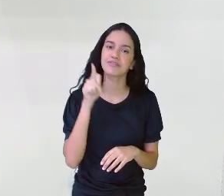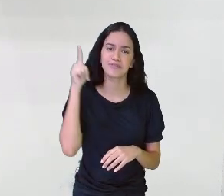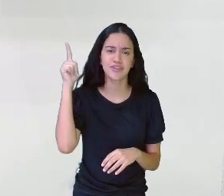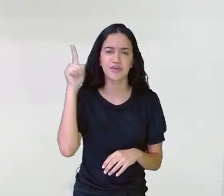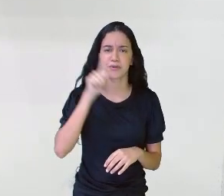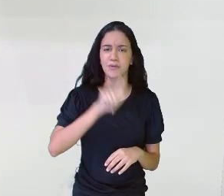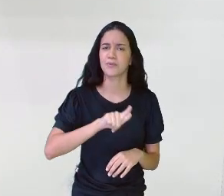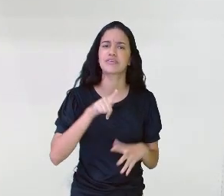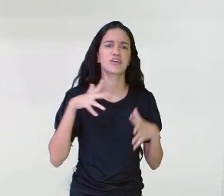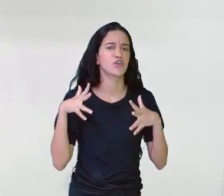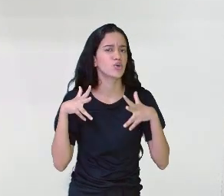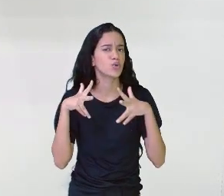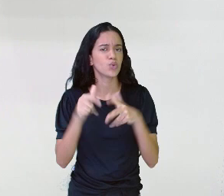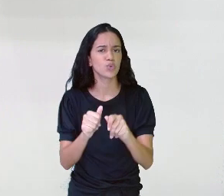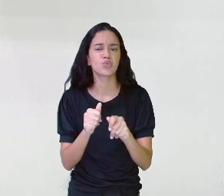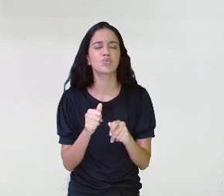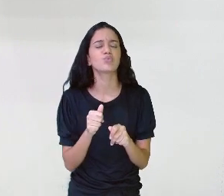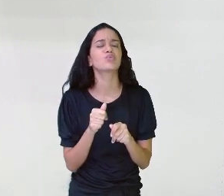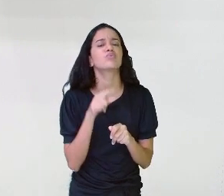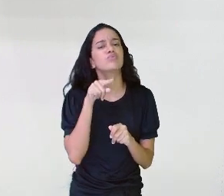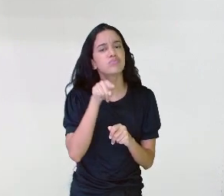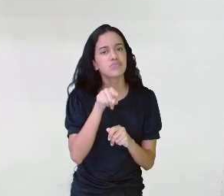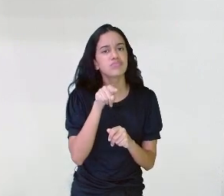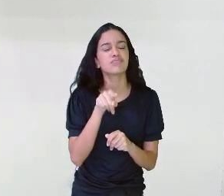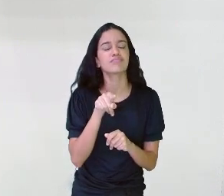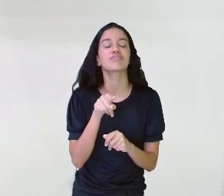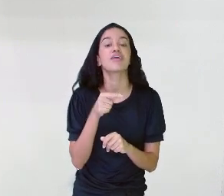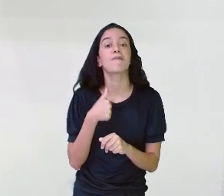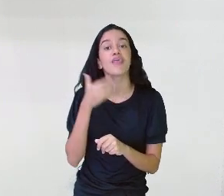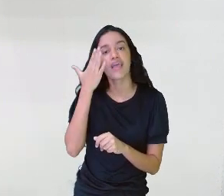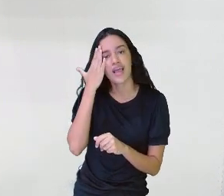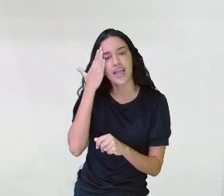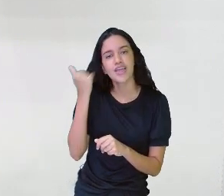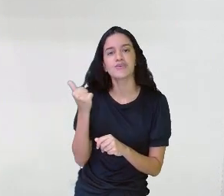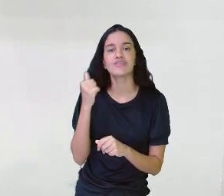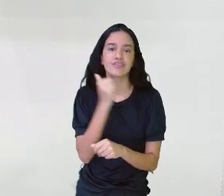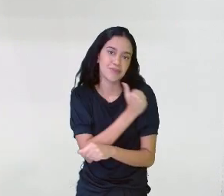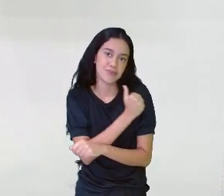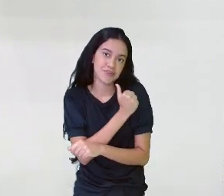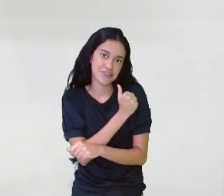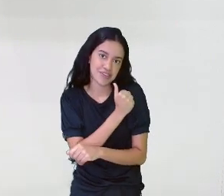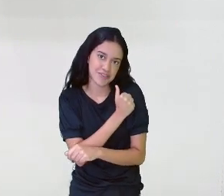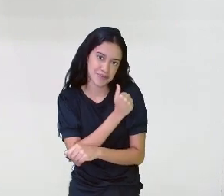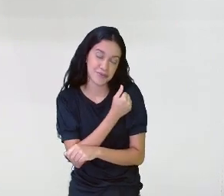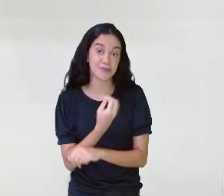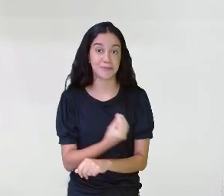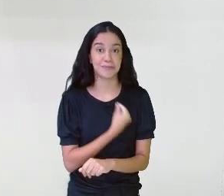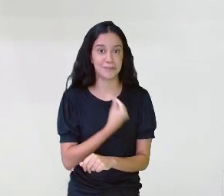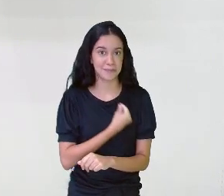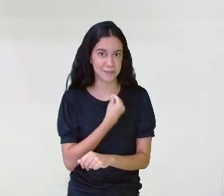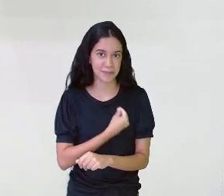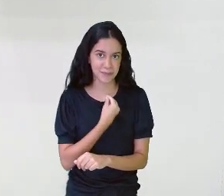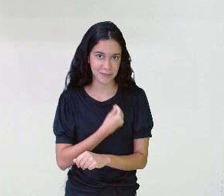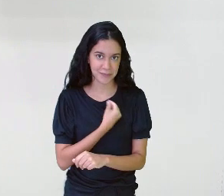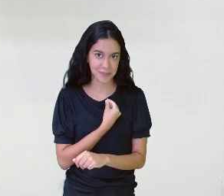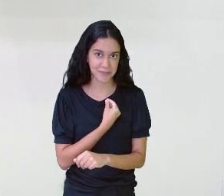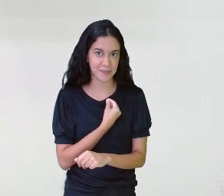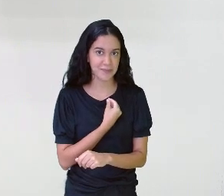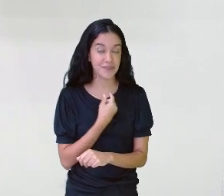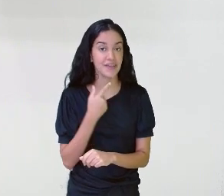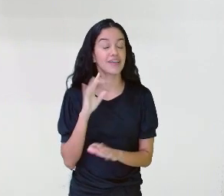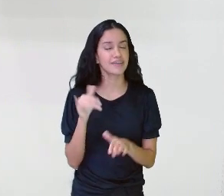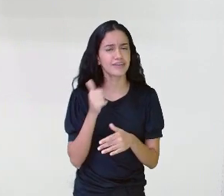consiga tudo que você merece. E eu sei que os seus alunos são grandes presentes, Dá para ver